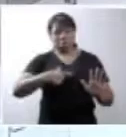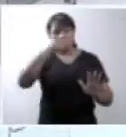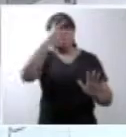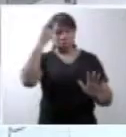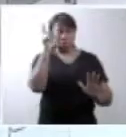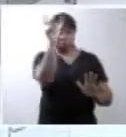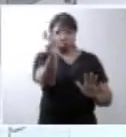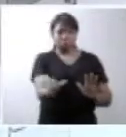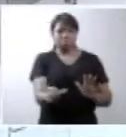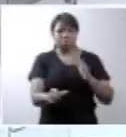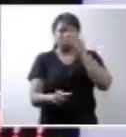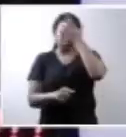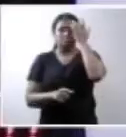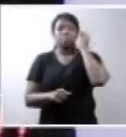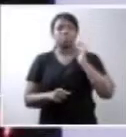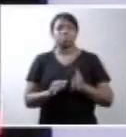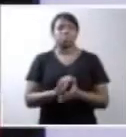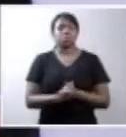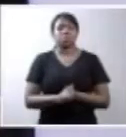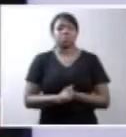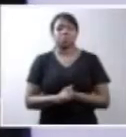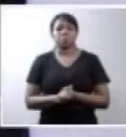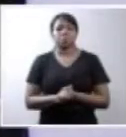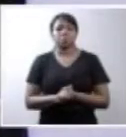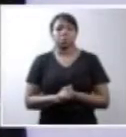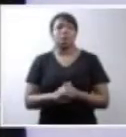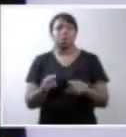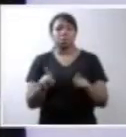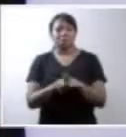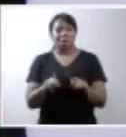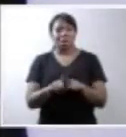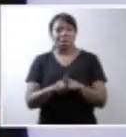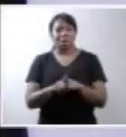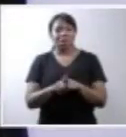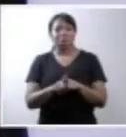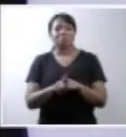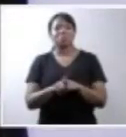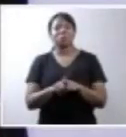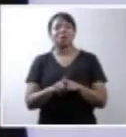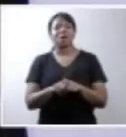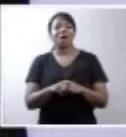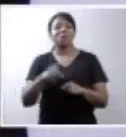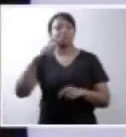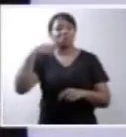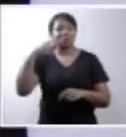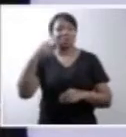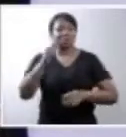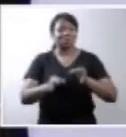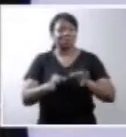bem. Doutor Evandro, pela Advocacia Geral da União...